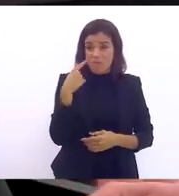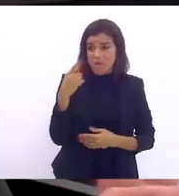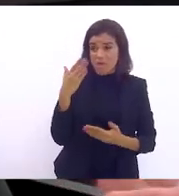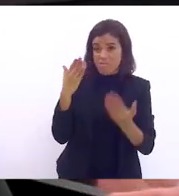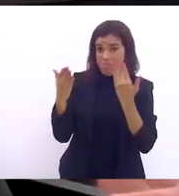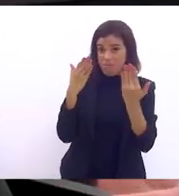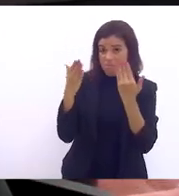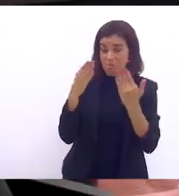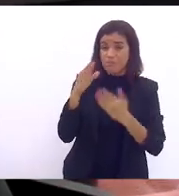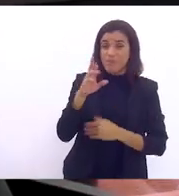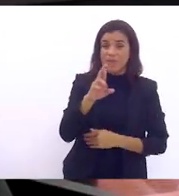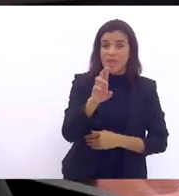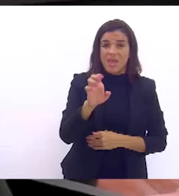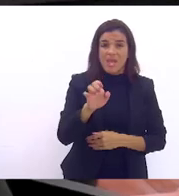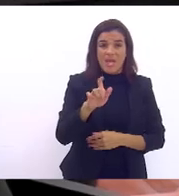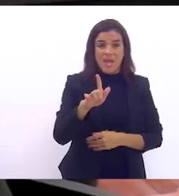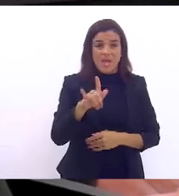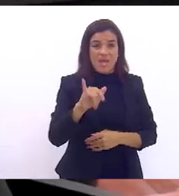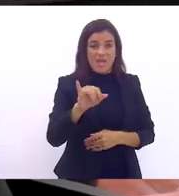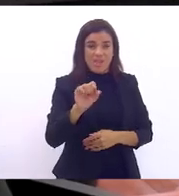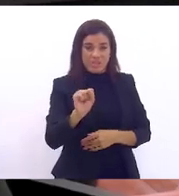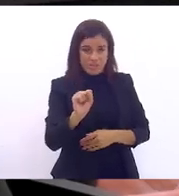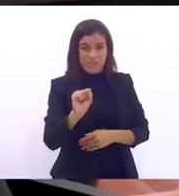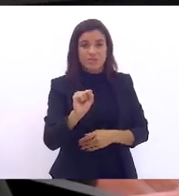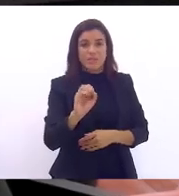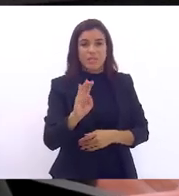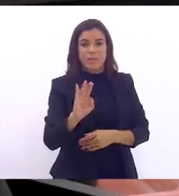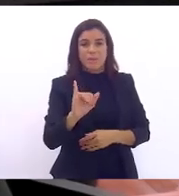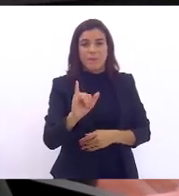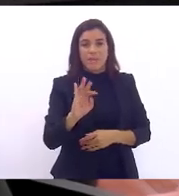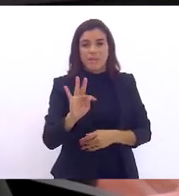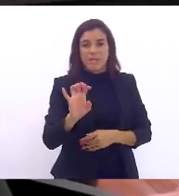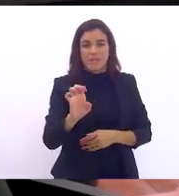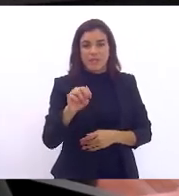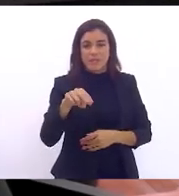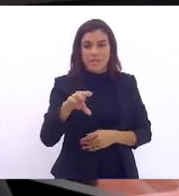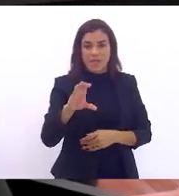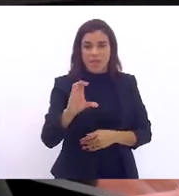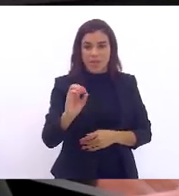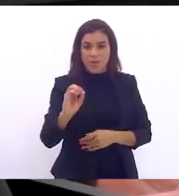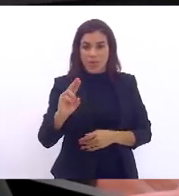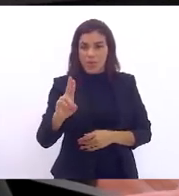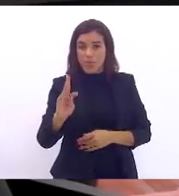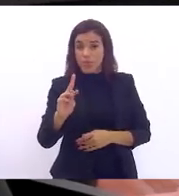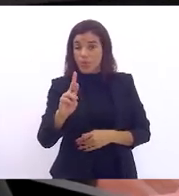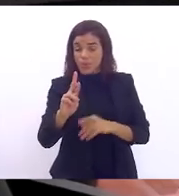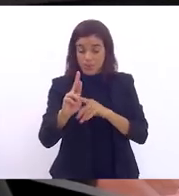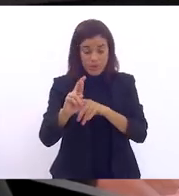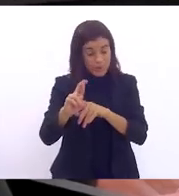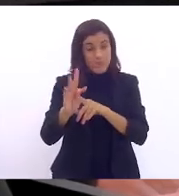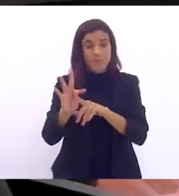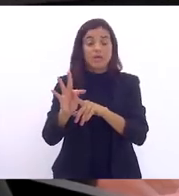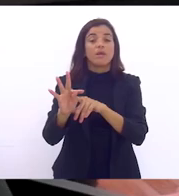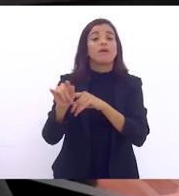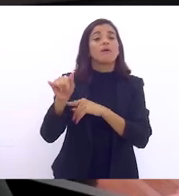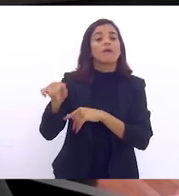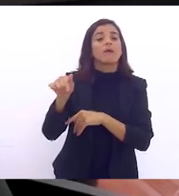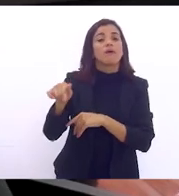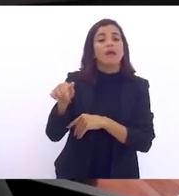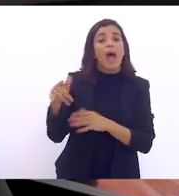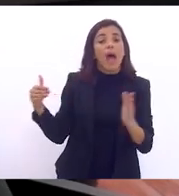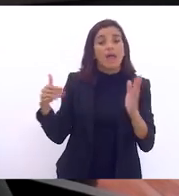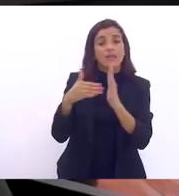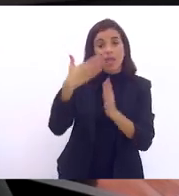bitencur antigamente quando a dutter era da CCR você ia do Rio a São Paulo 400 km R 46 de pedágio você ia até